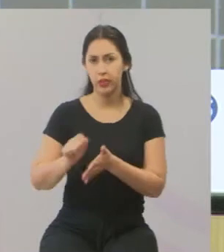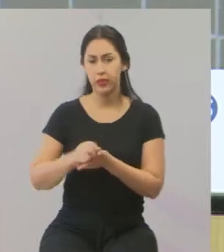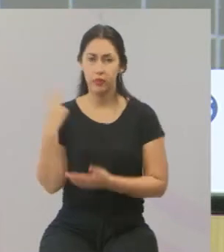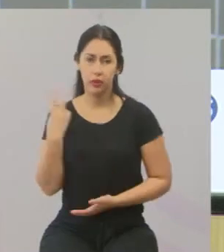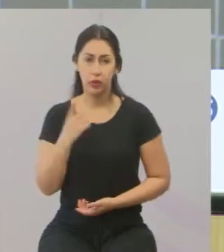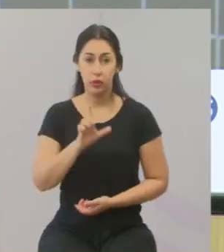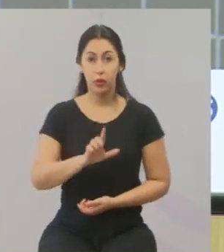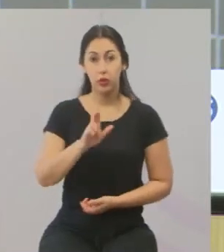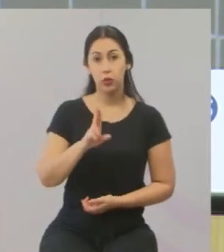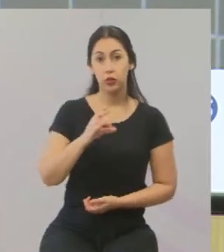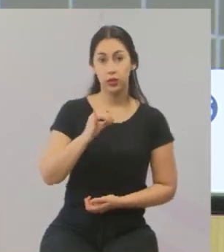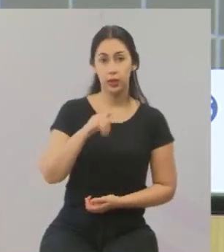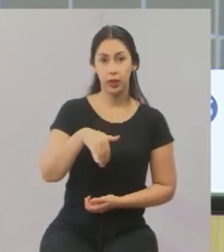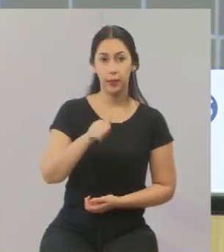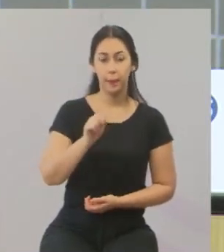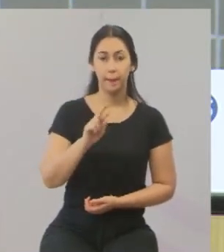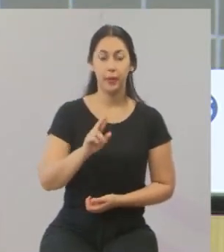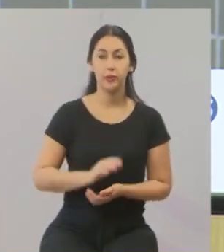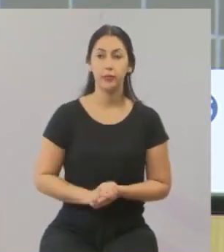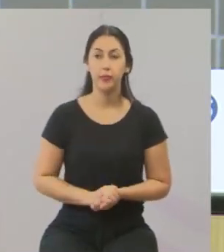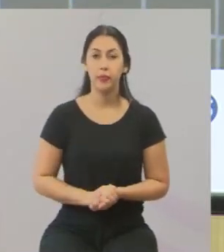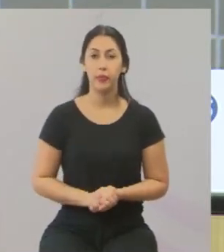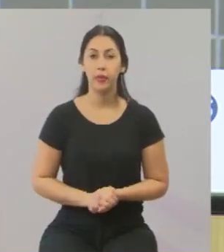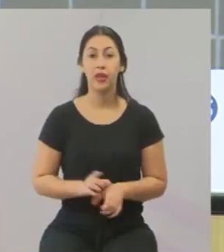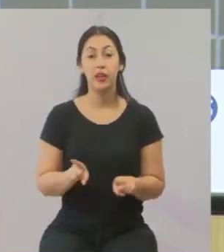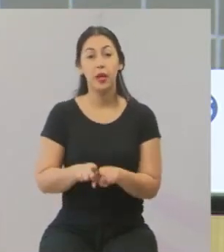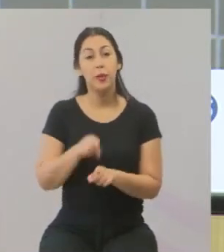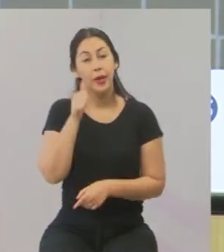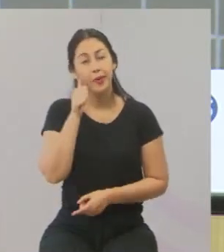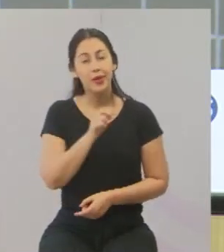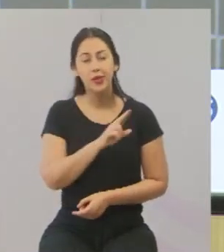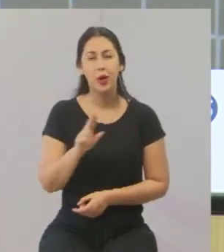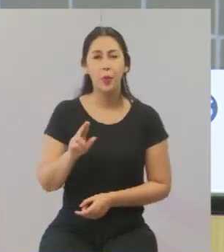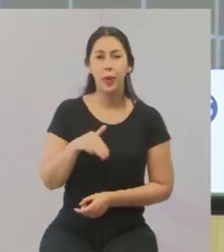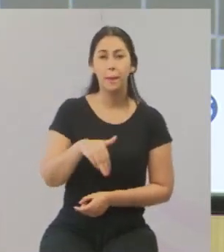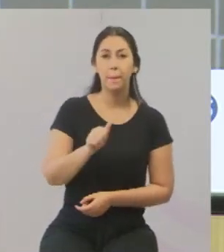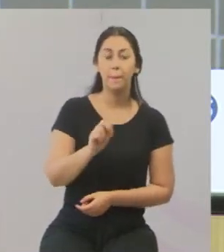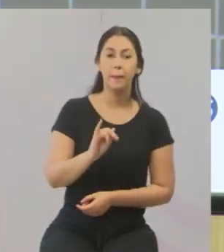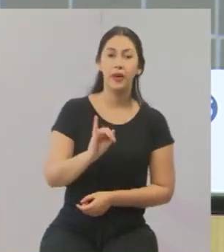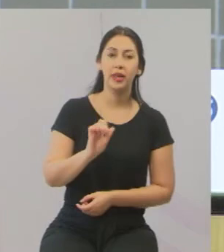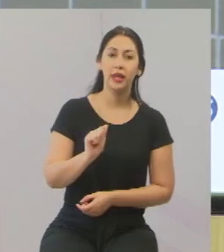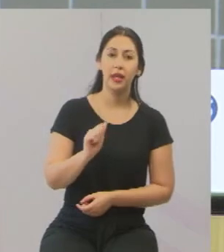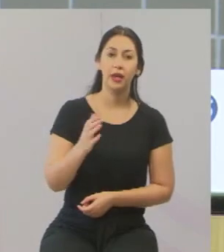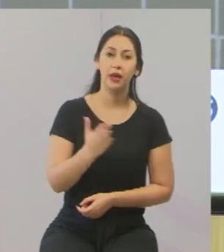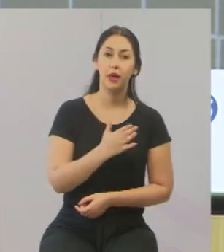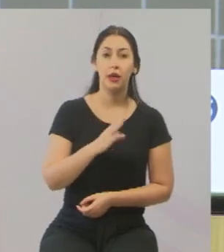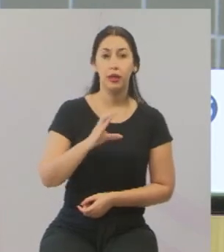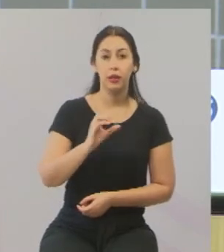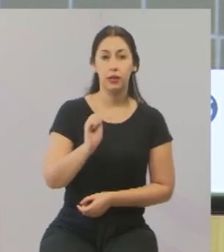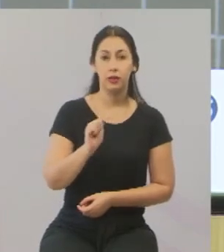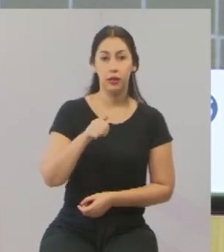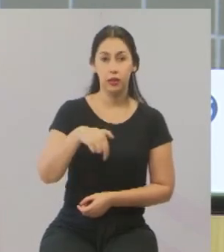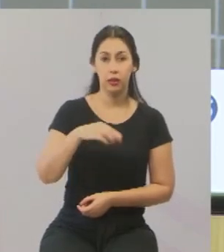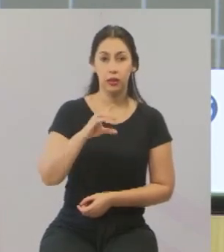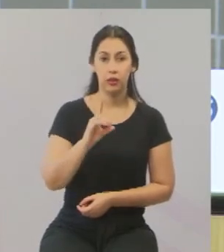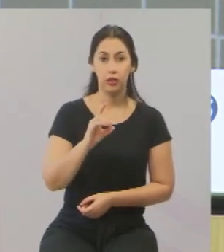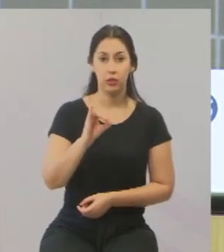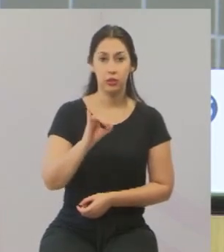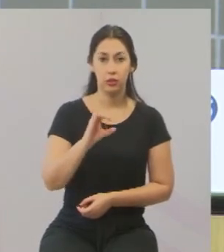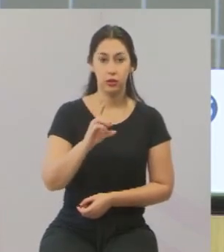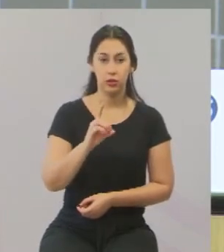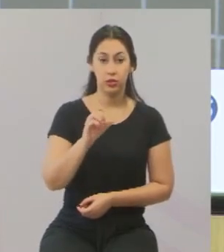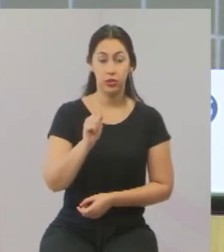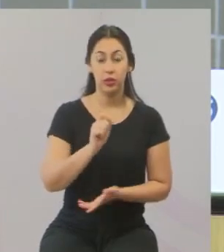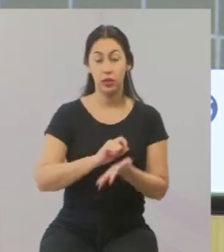Ponciano. Votos de pesar de Maria Cândida Carvalho de Andrade Santana, formulada